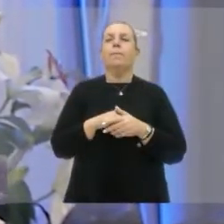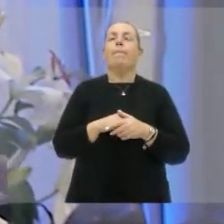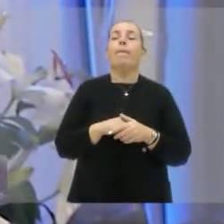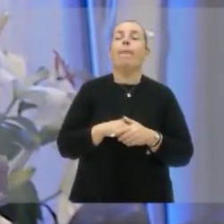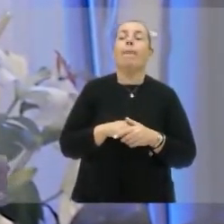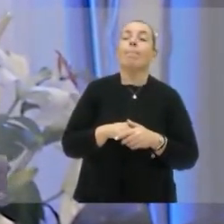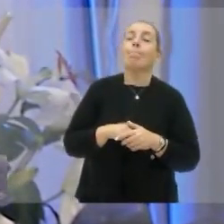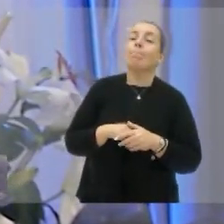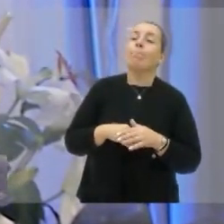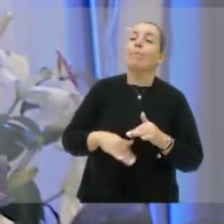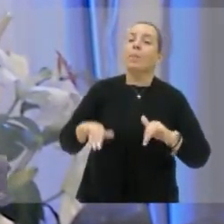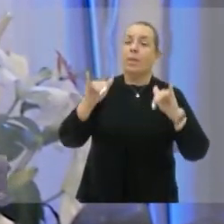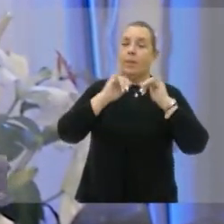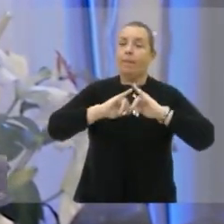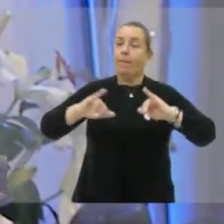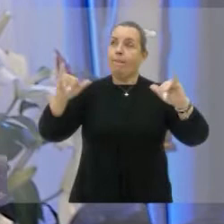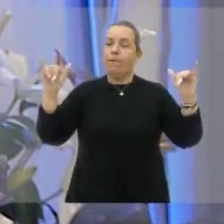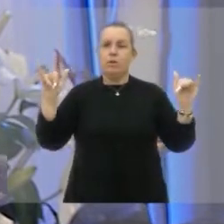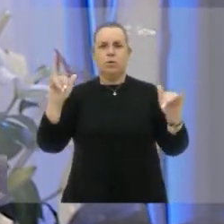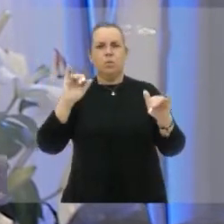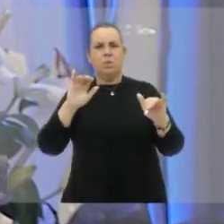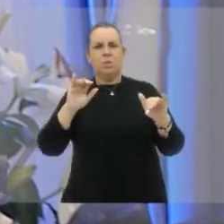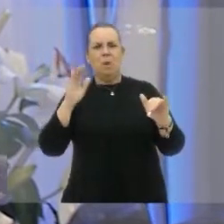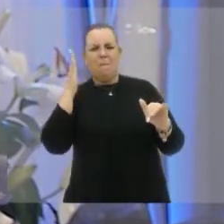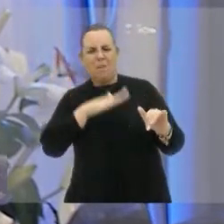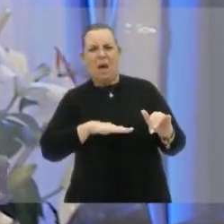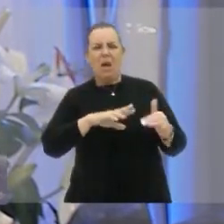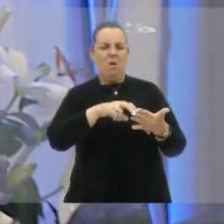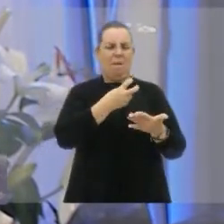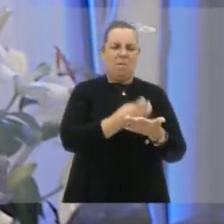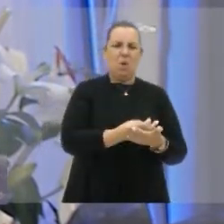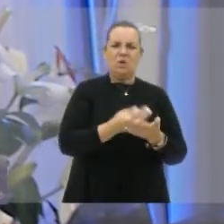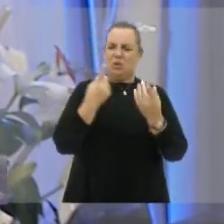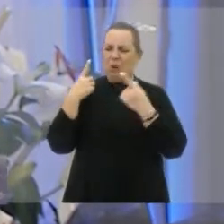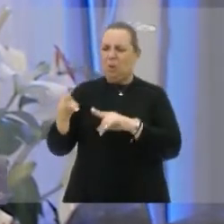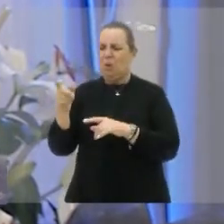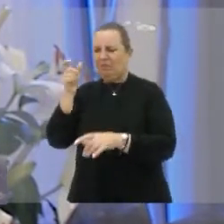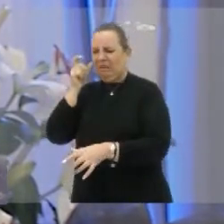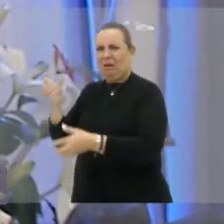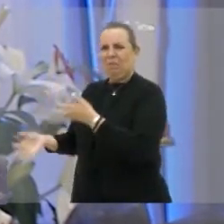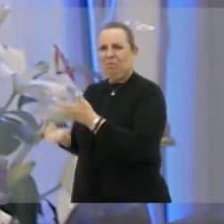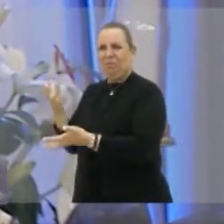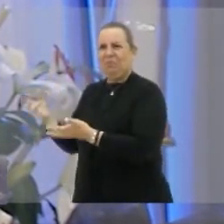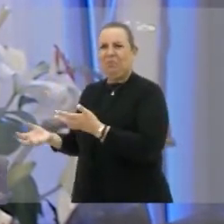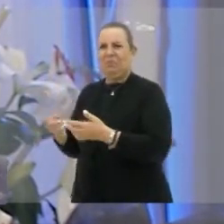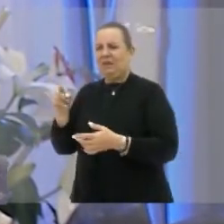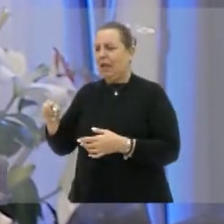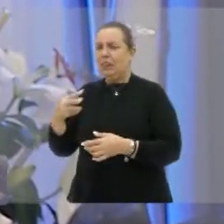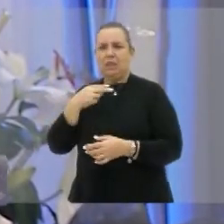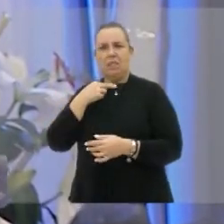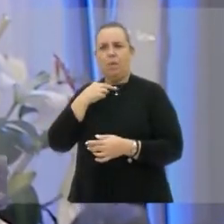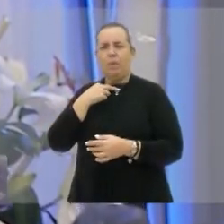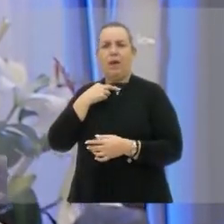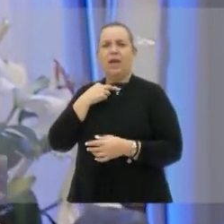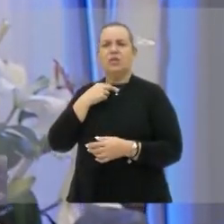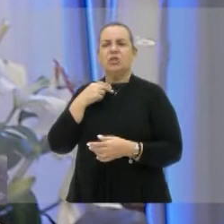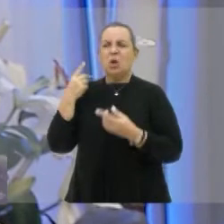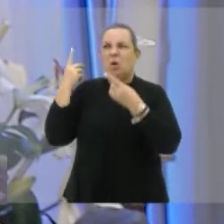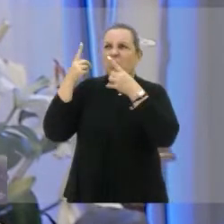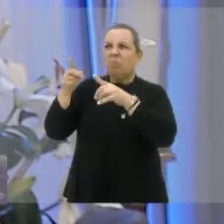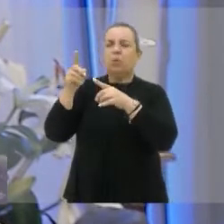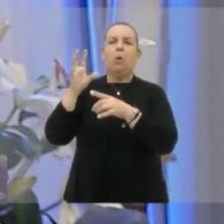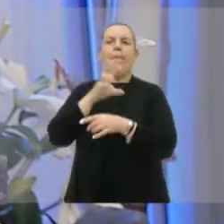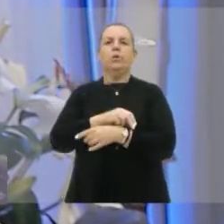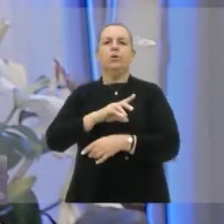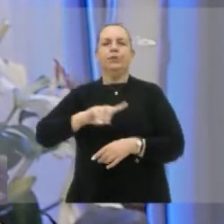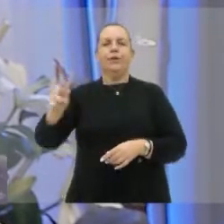proclamar a tua vitória sobre o mal e a morte, a sua vitória contra Satanás não pode contra o amor de Deus. O